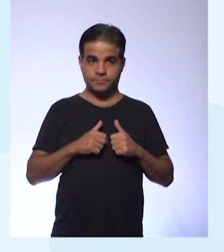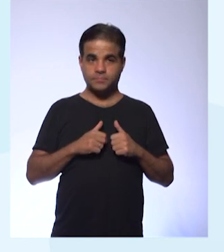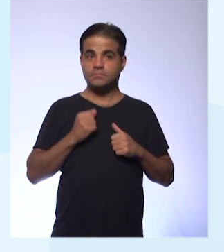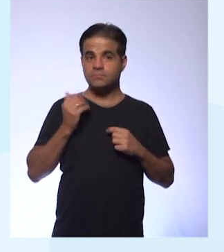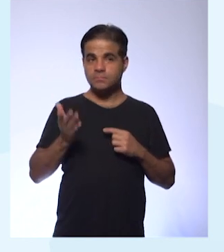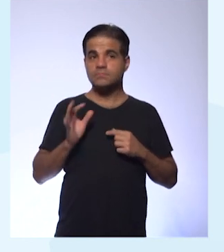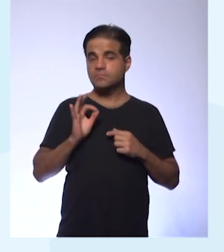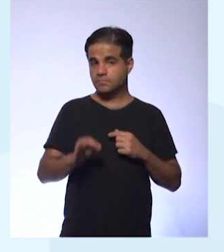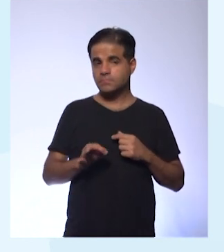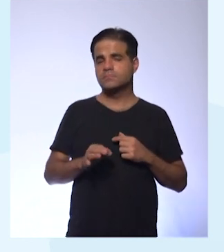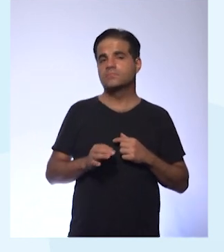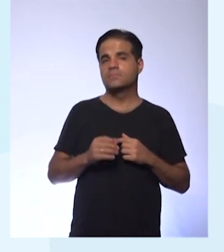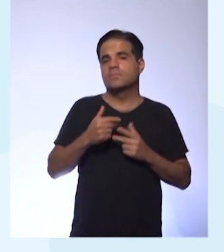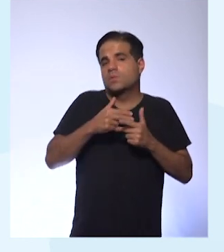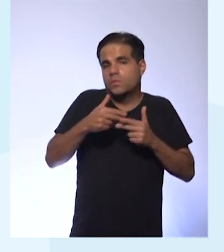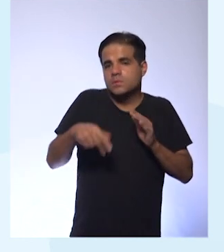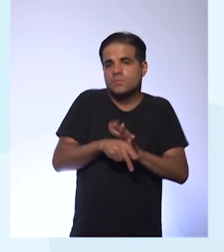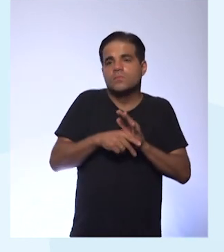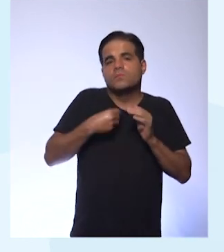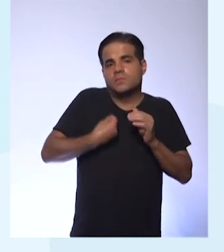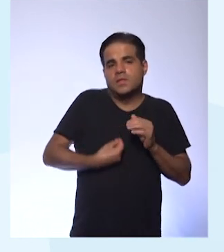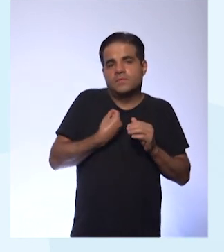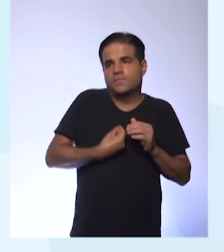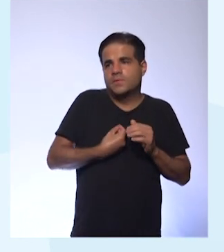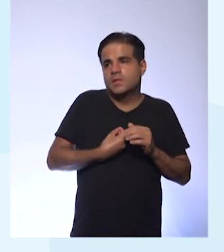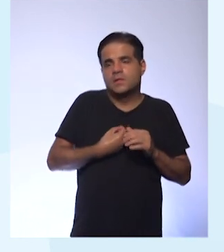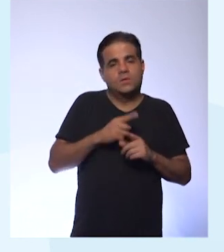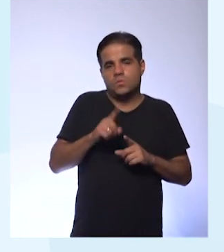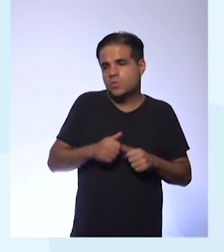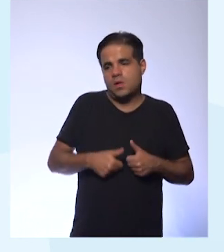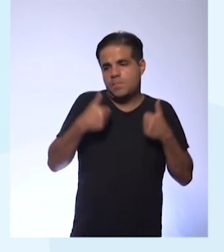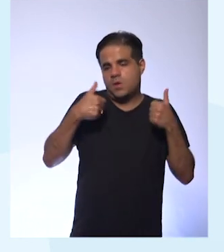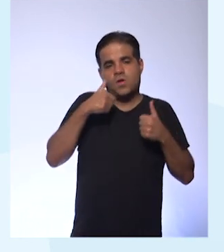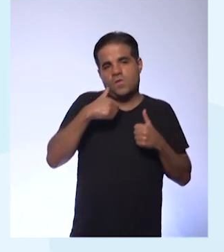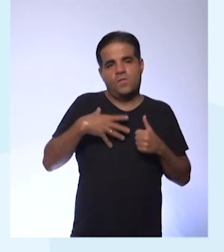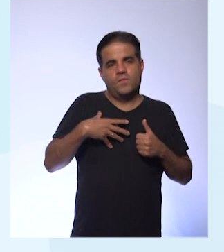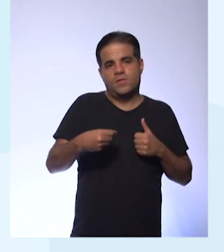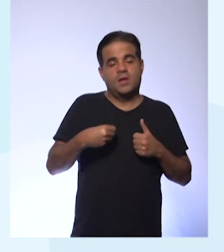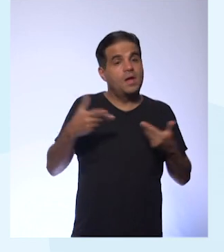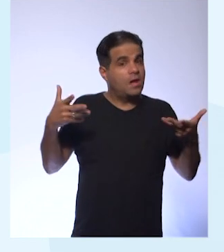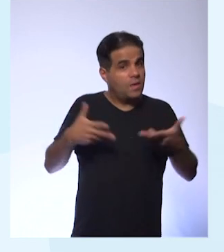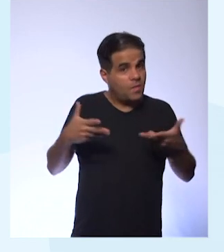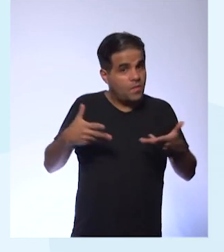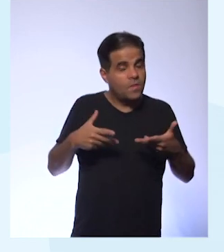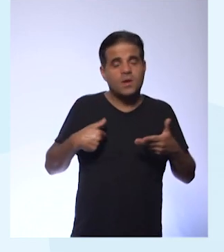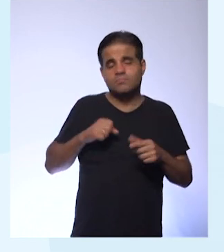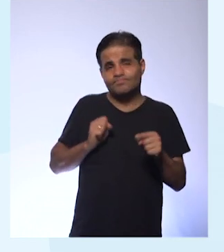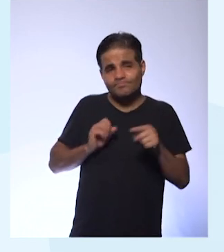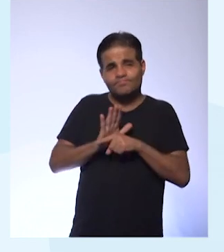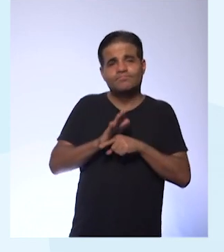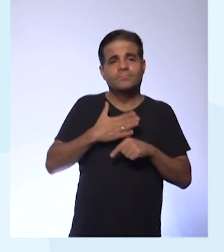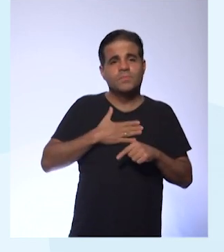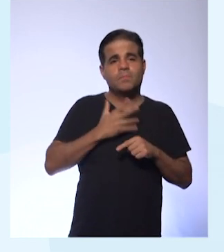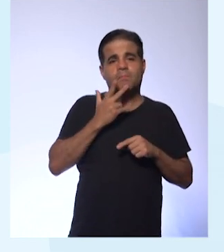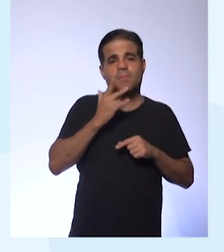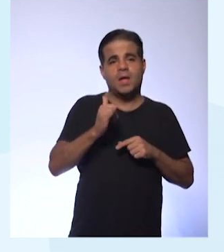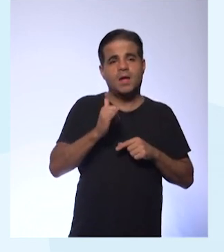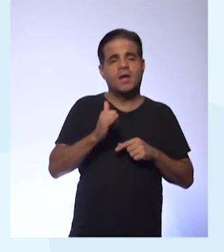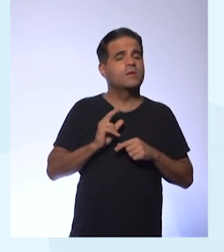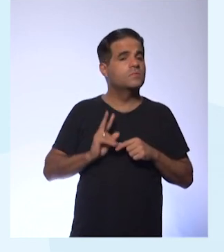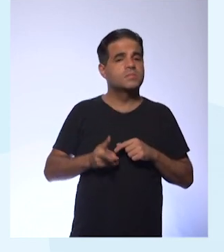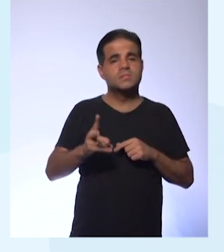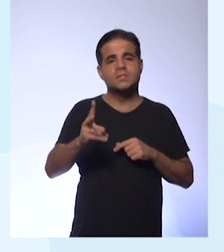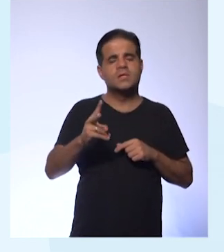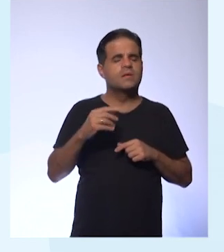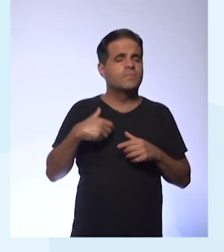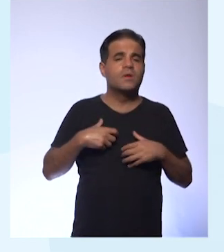aí sim, aí são coisas da vida, não é? Não sou a melhor filha agora que desobedeci ao meu pai. Eu sempre